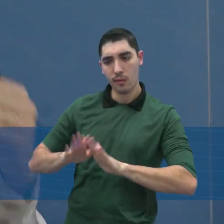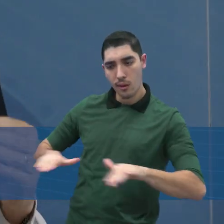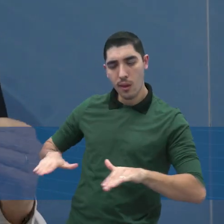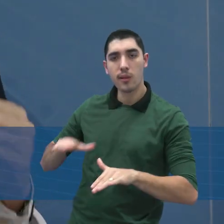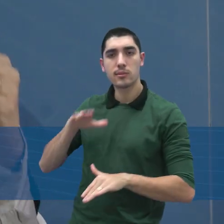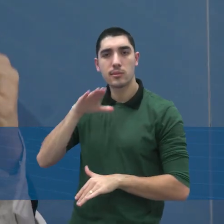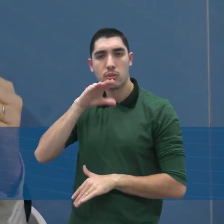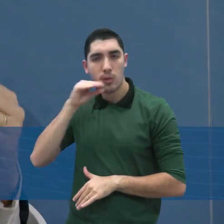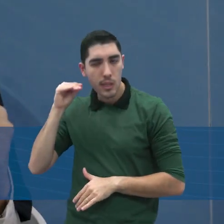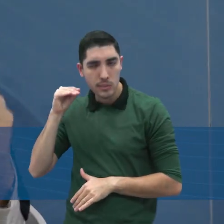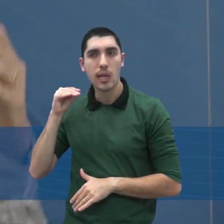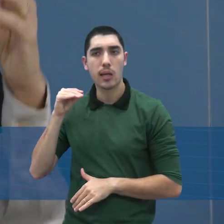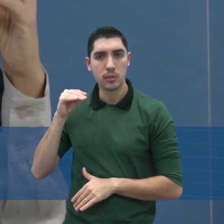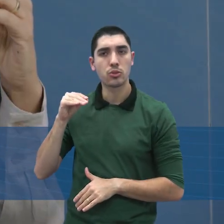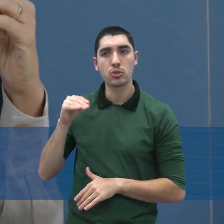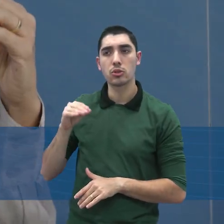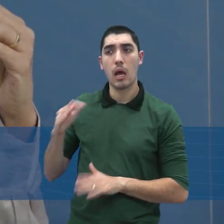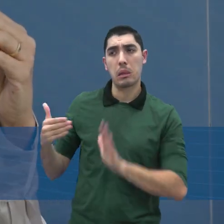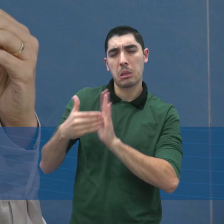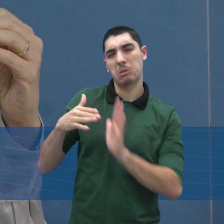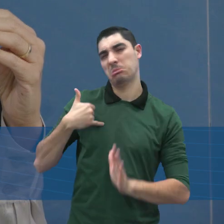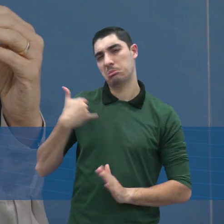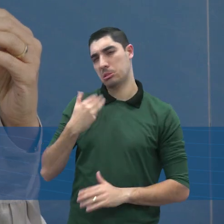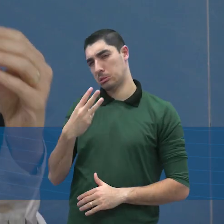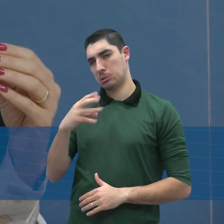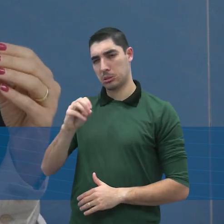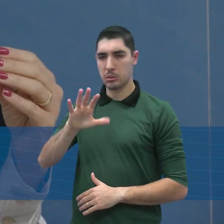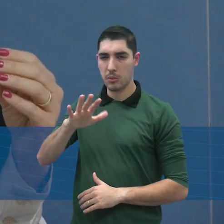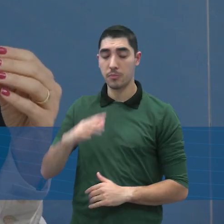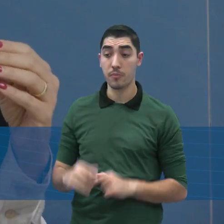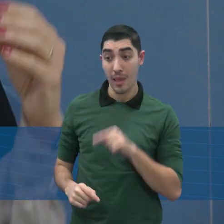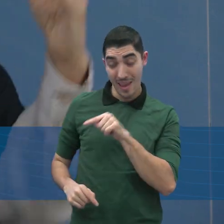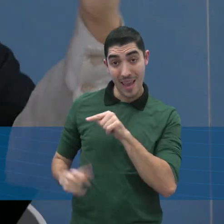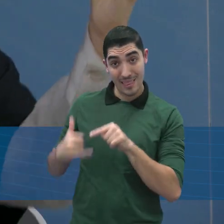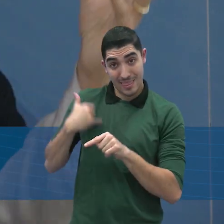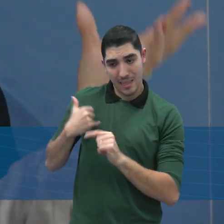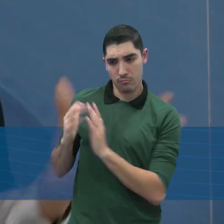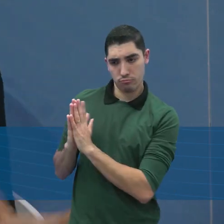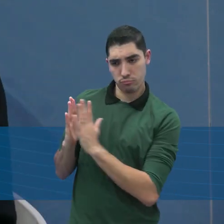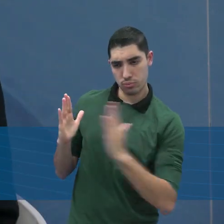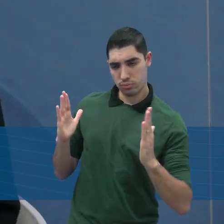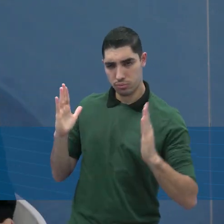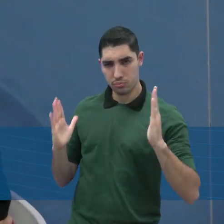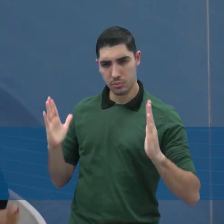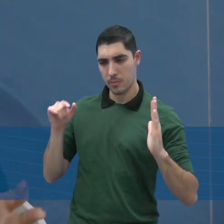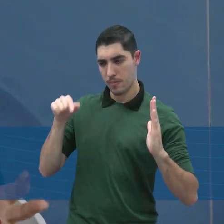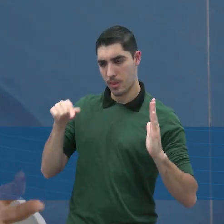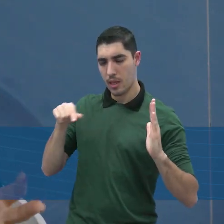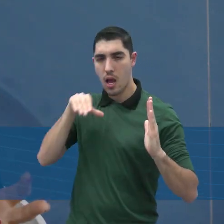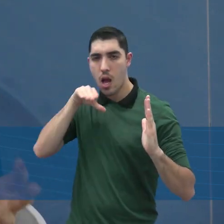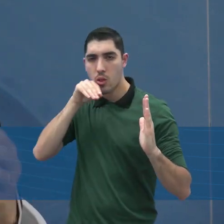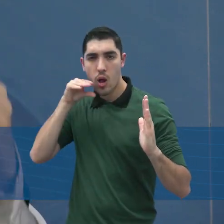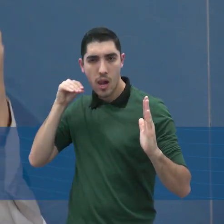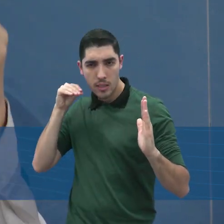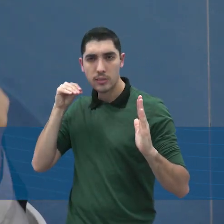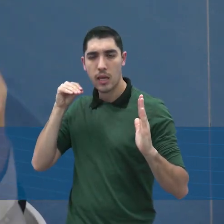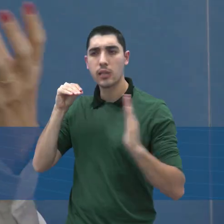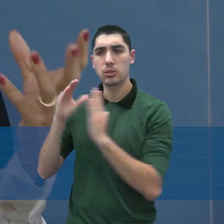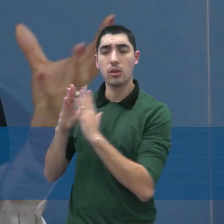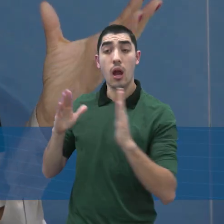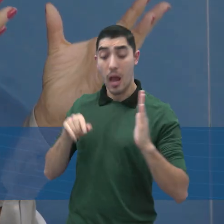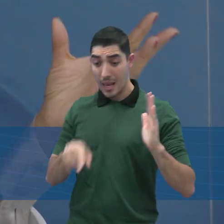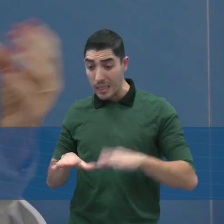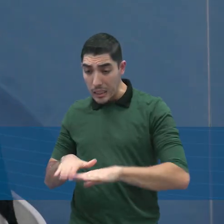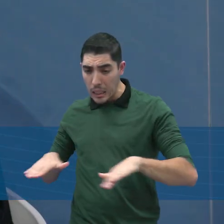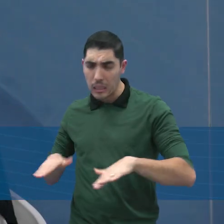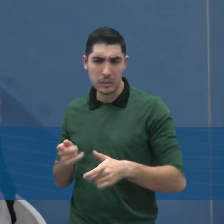que sim, que tem um fanatismo, às vezes vem familiar, quando a gente fala de time, de religião, já tem a